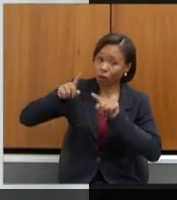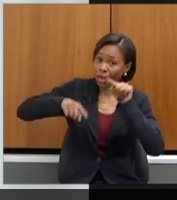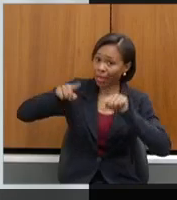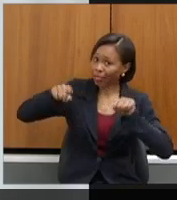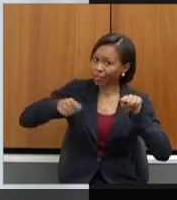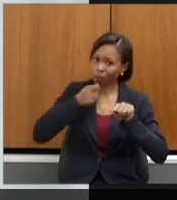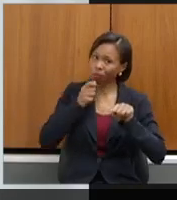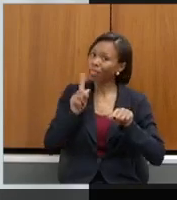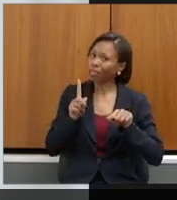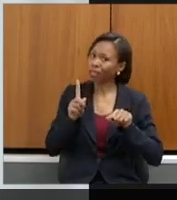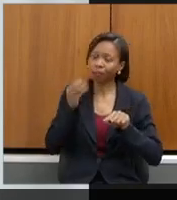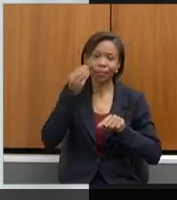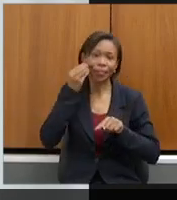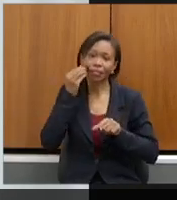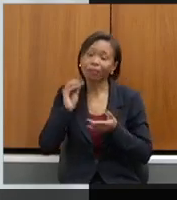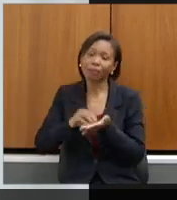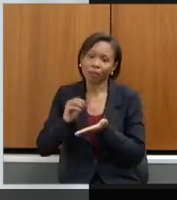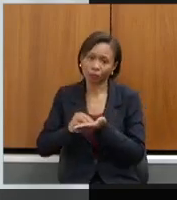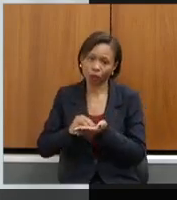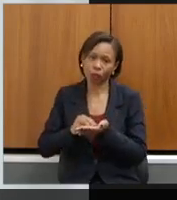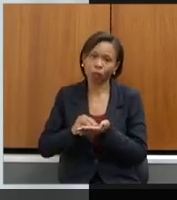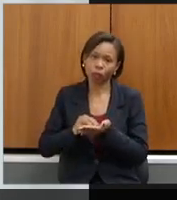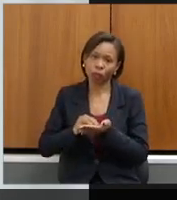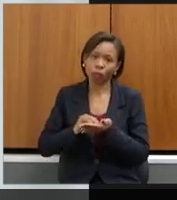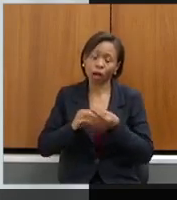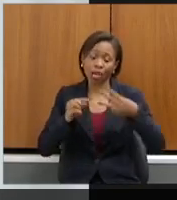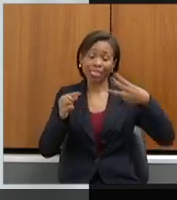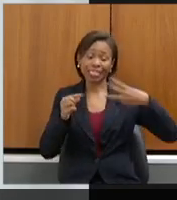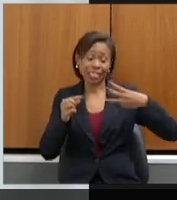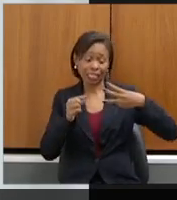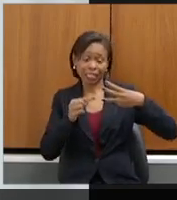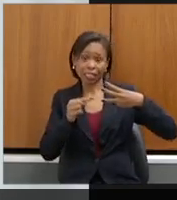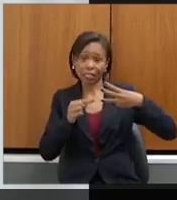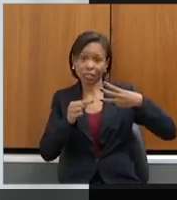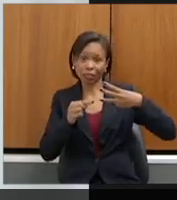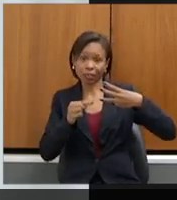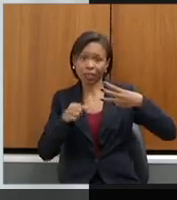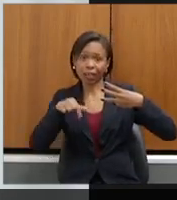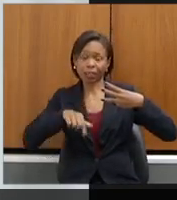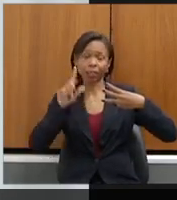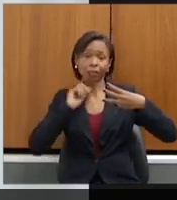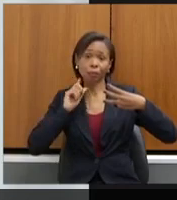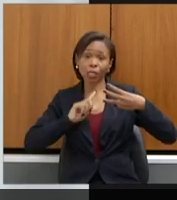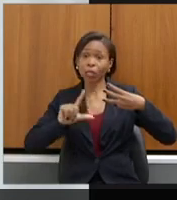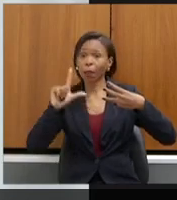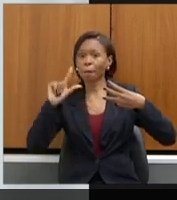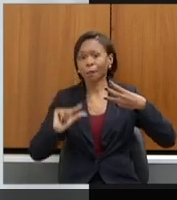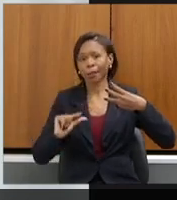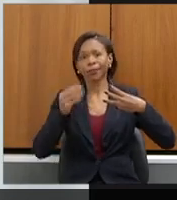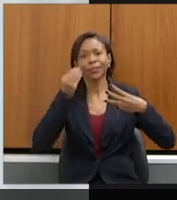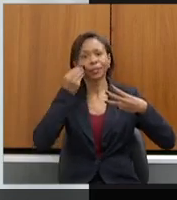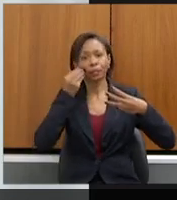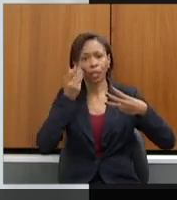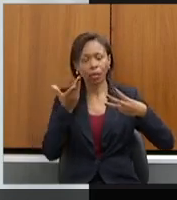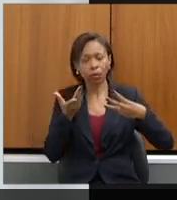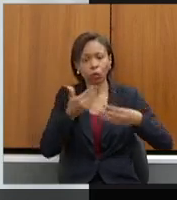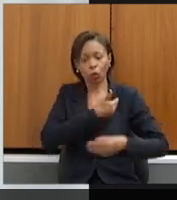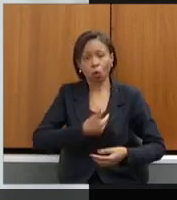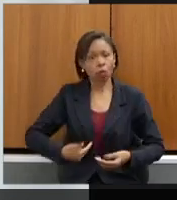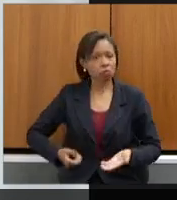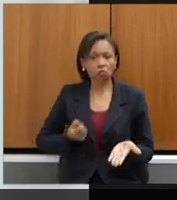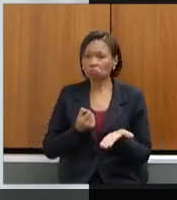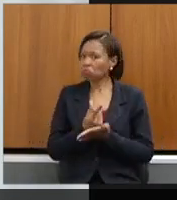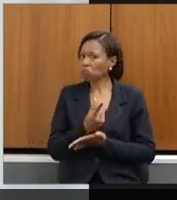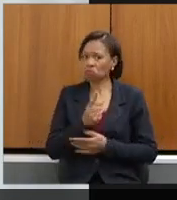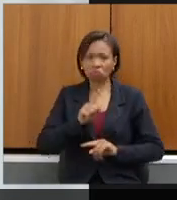Minas Gerais põe o terceiro estado na Federação que menos textos para você ter uma ideia o governo não comprou insumo